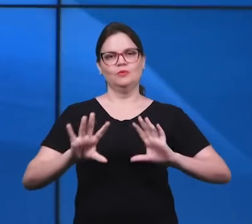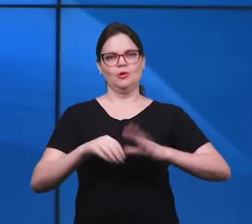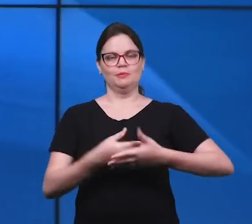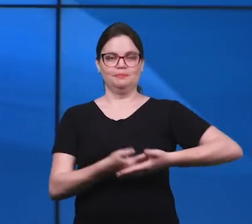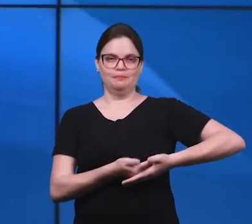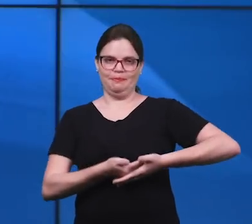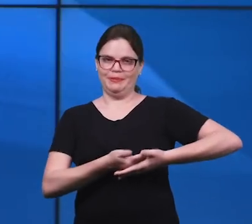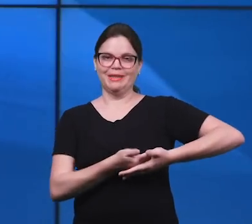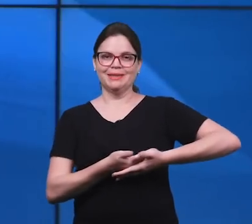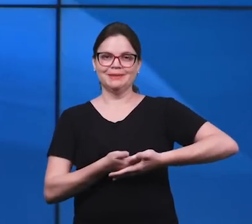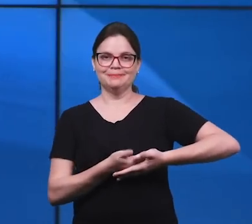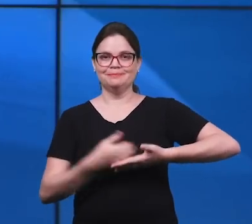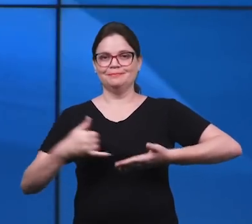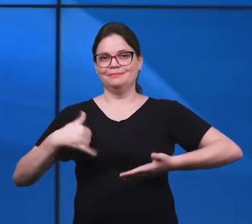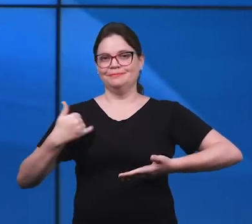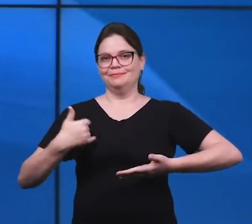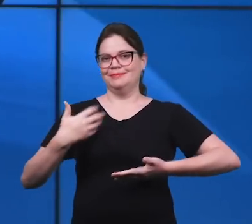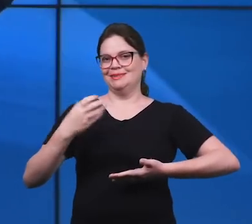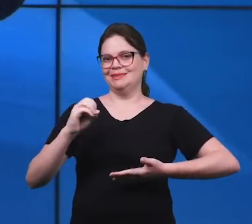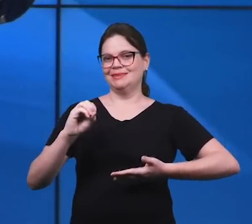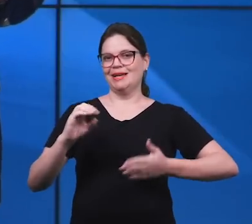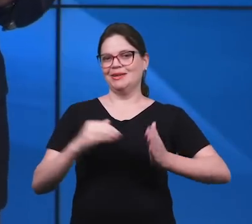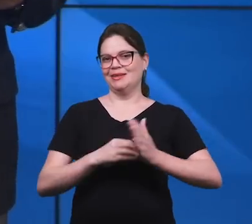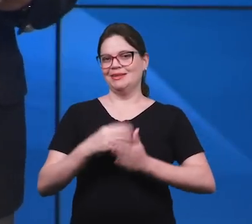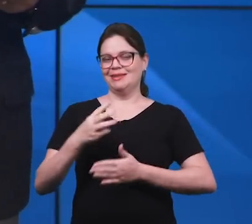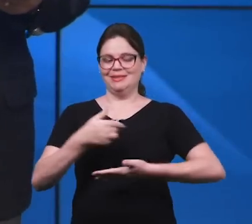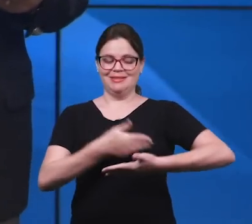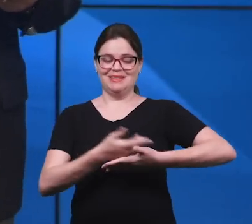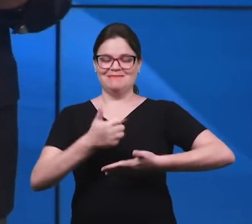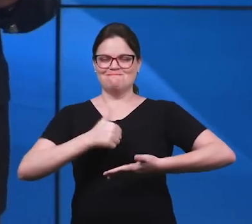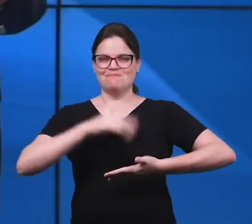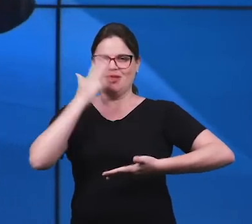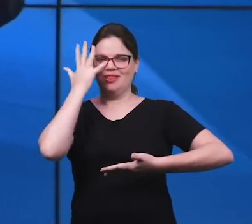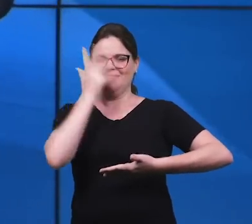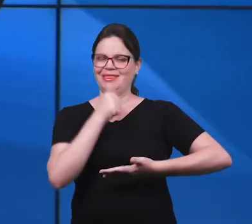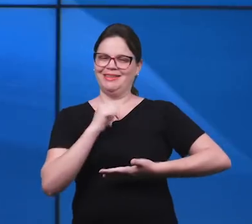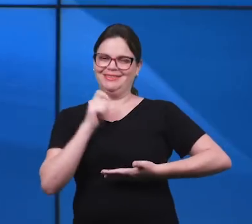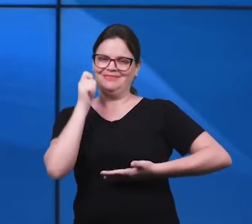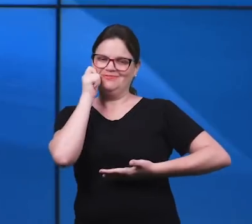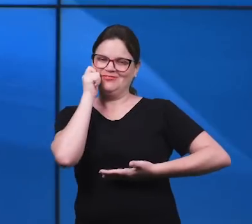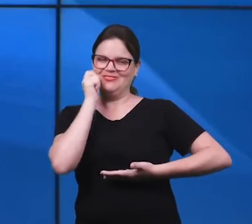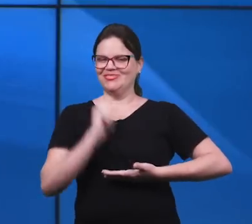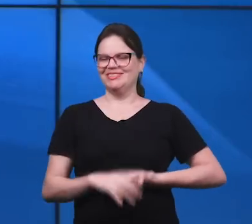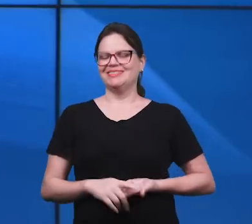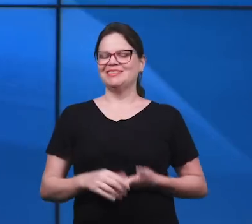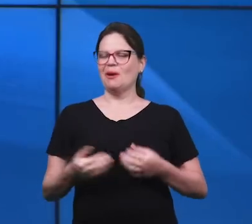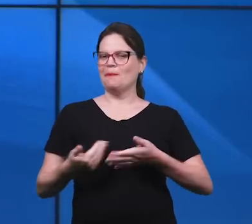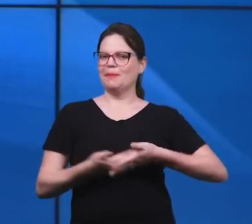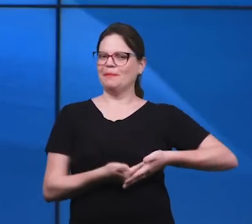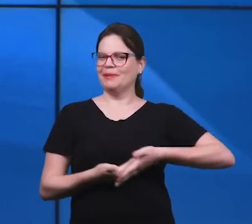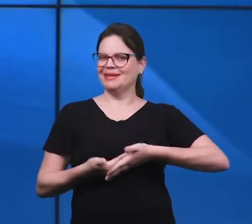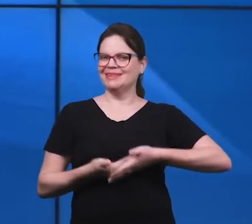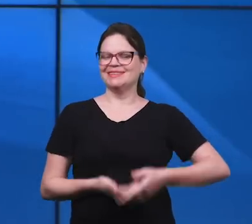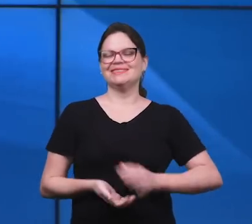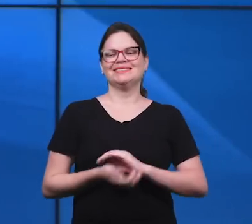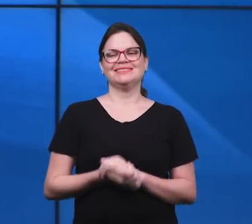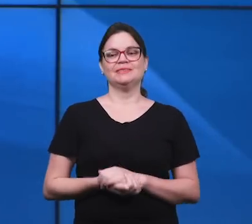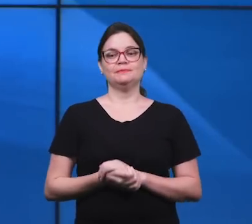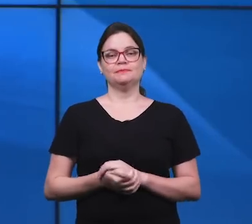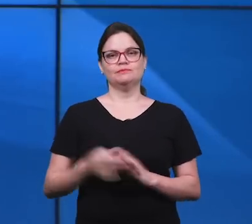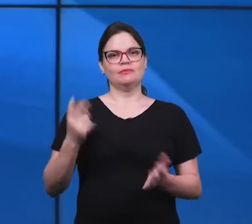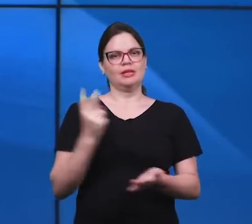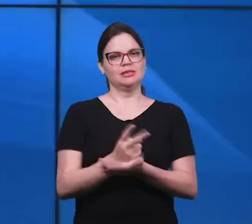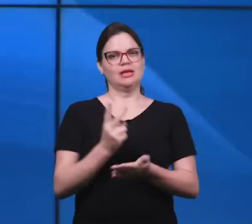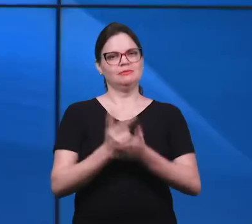nossas crianças daquela classe mais bela da igreja, que é a classe de 0 a 3 anos de idade, os nossos bebês da igreja. E nós